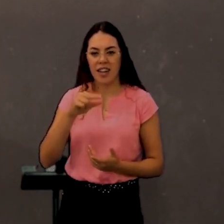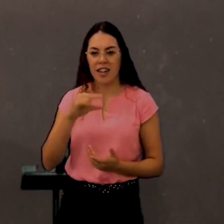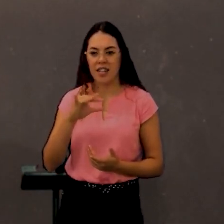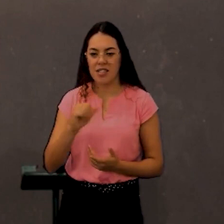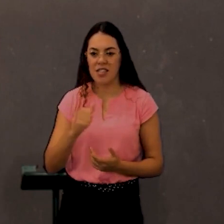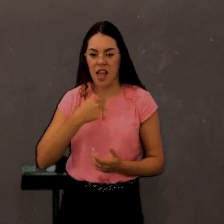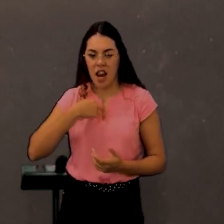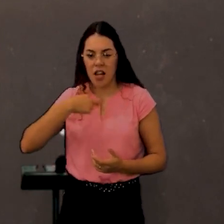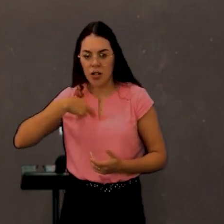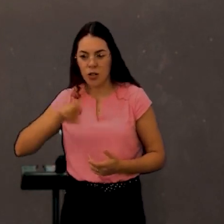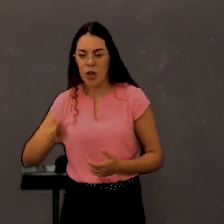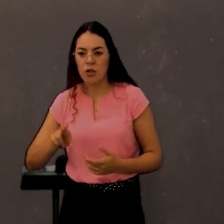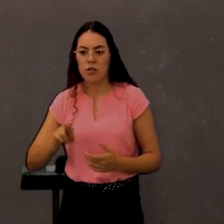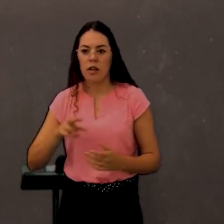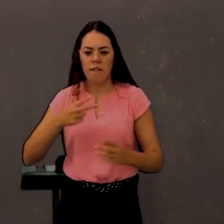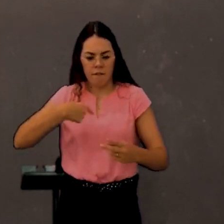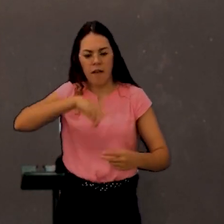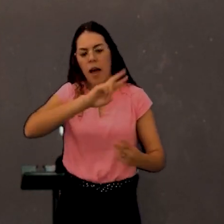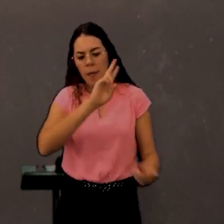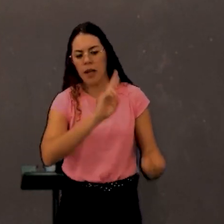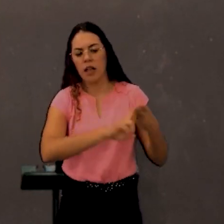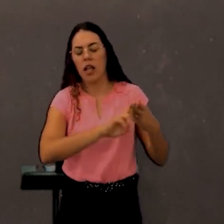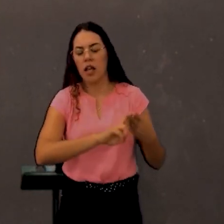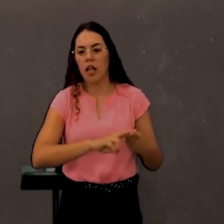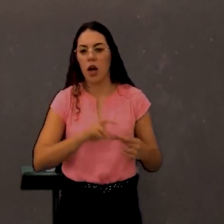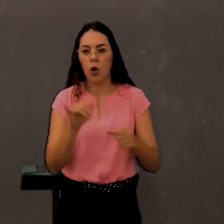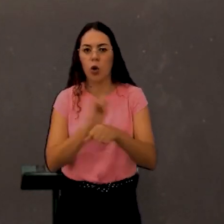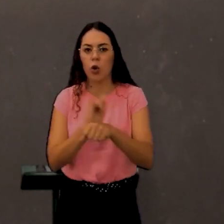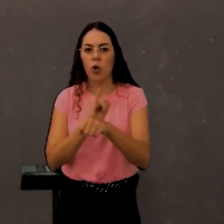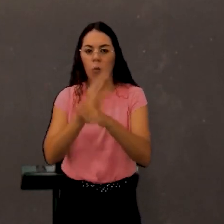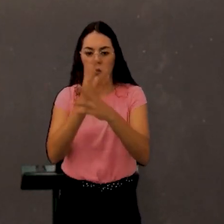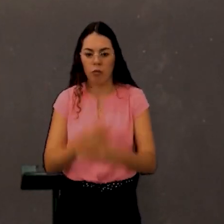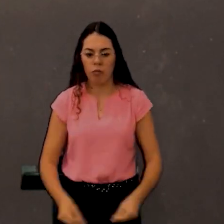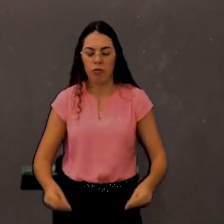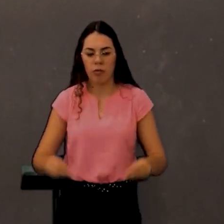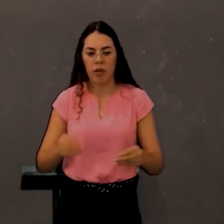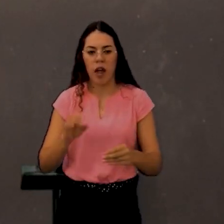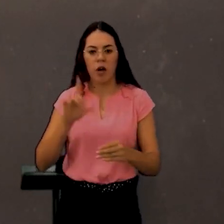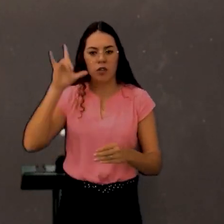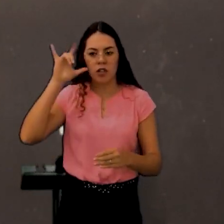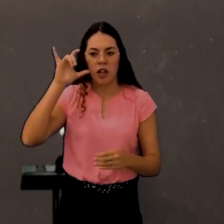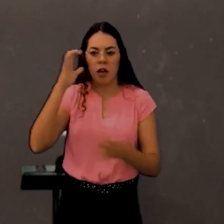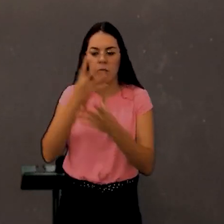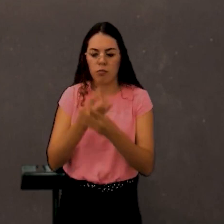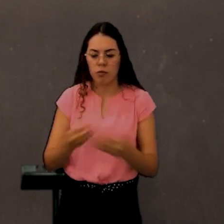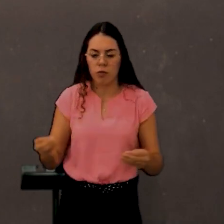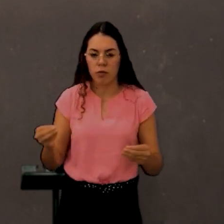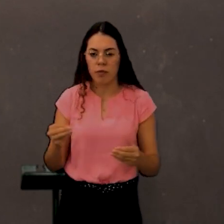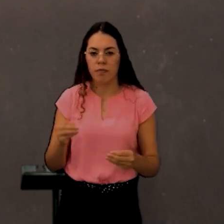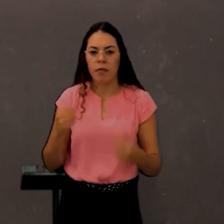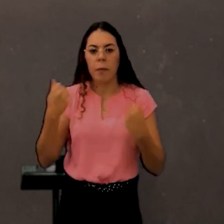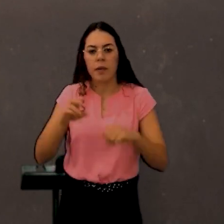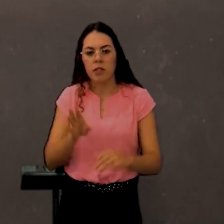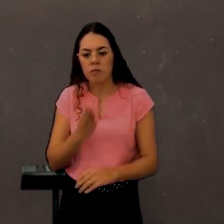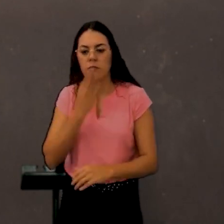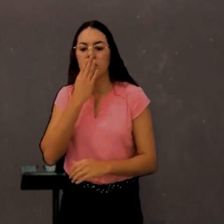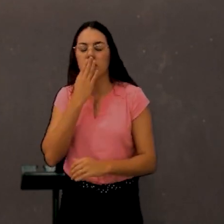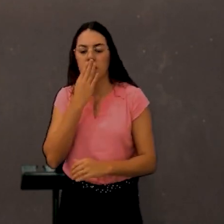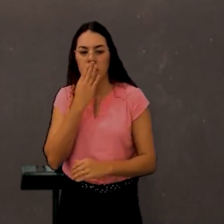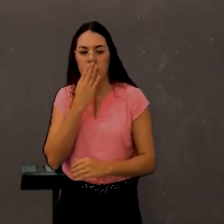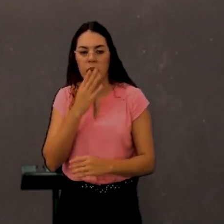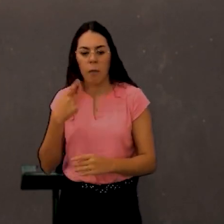Discurso de ódio, manda para a cadeia, derruba o canal do YouTube dele, derruba o Instagram, cala a boca desse cara,